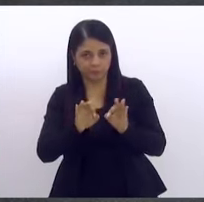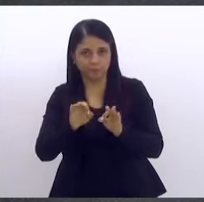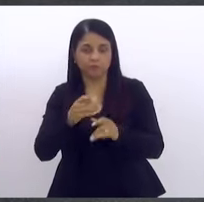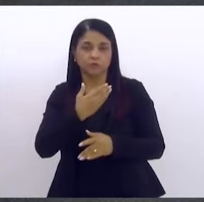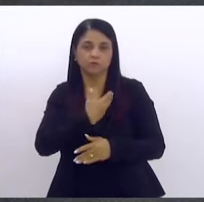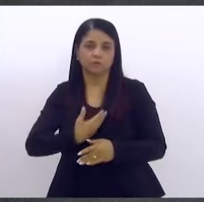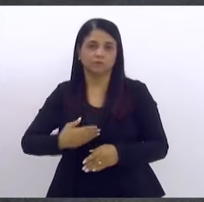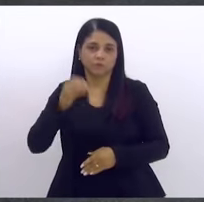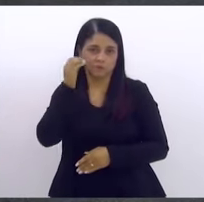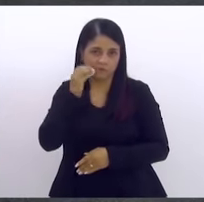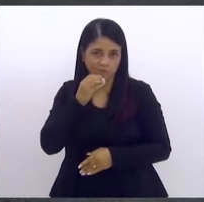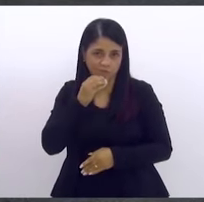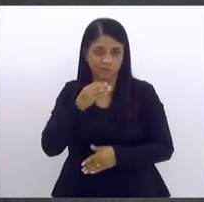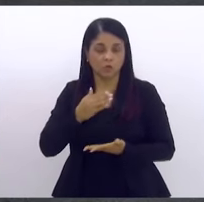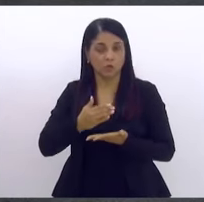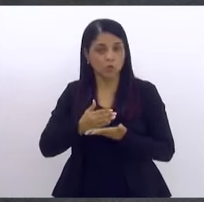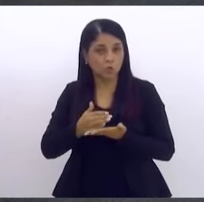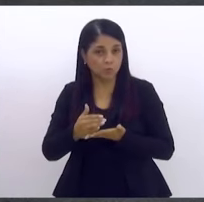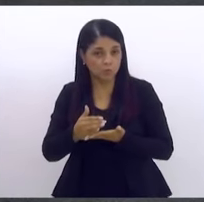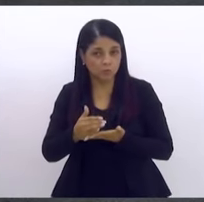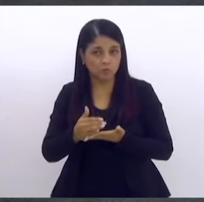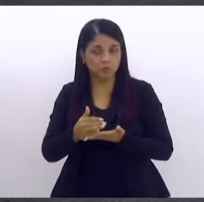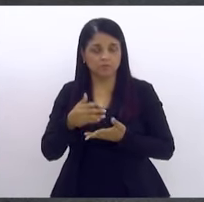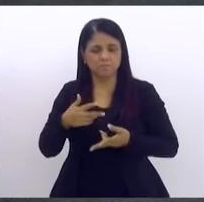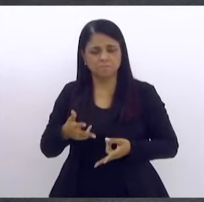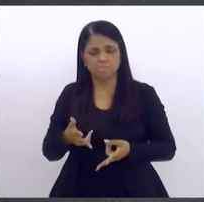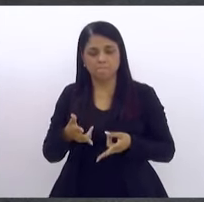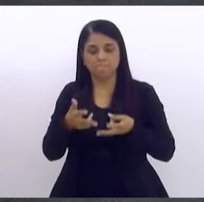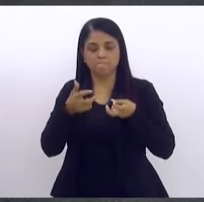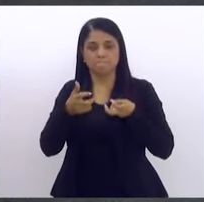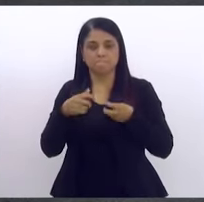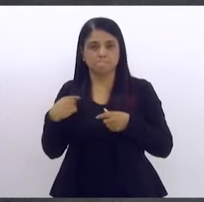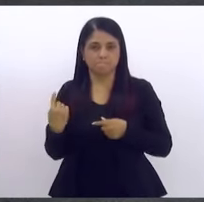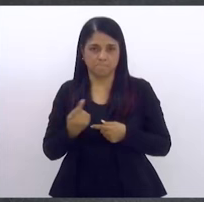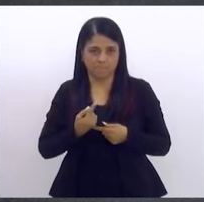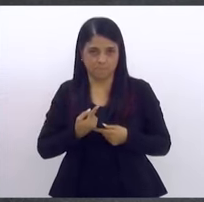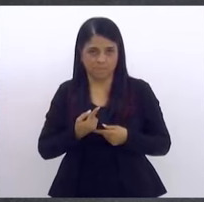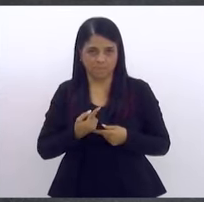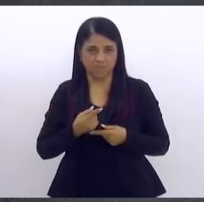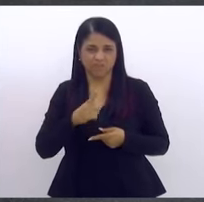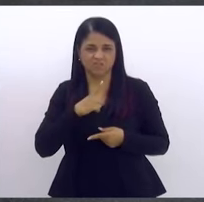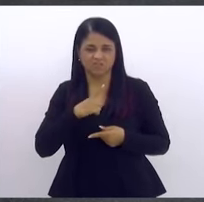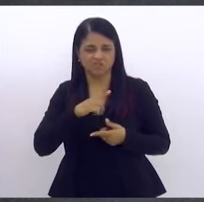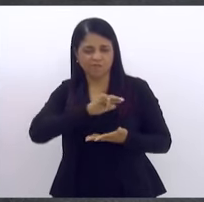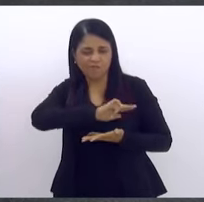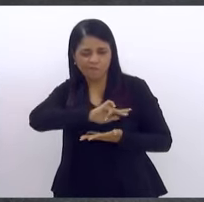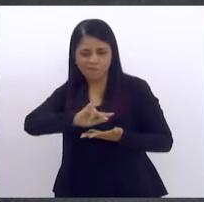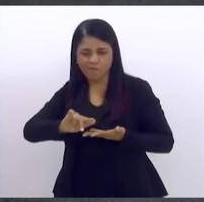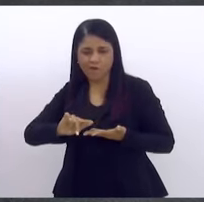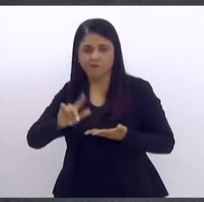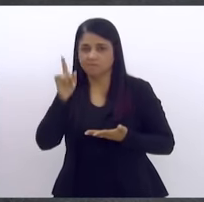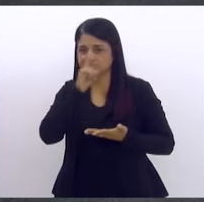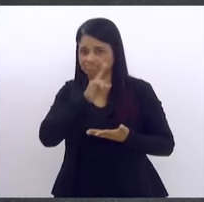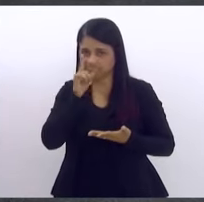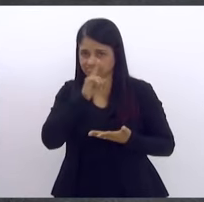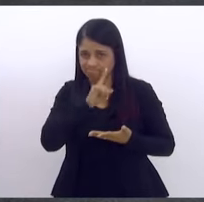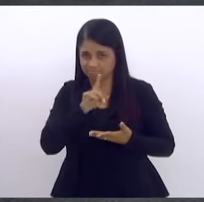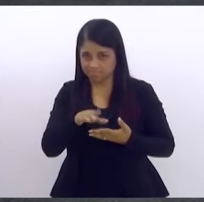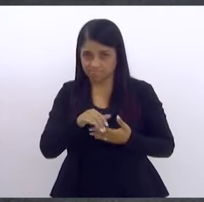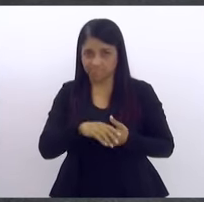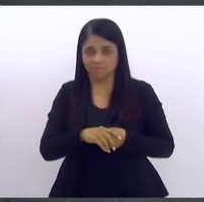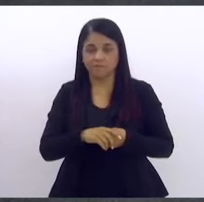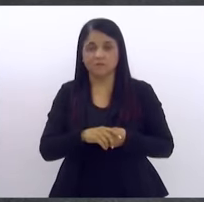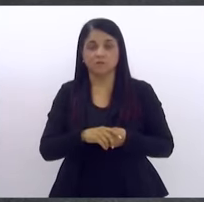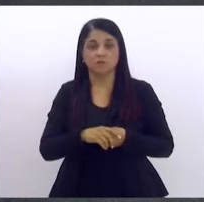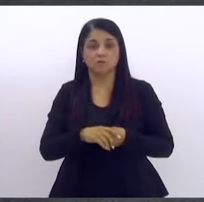E mal começou, nós verificamos que tinham dezenas de irregularidades, estou informando